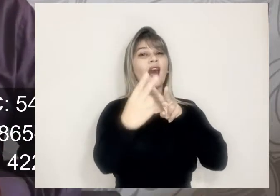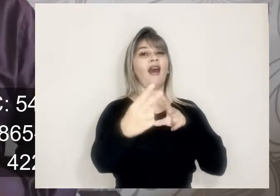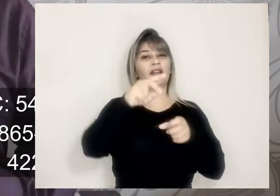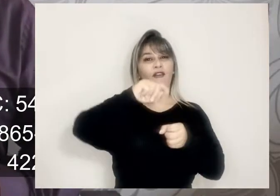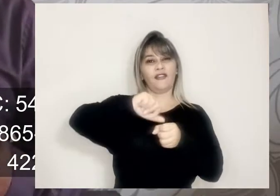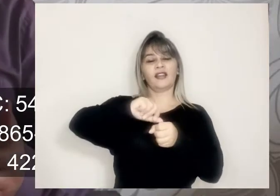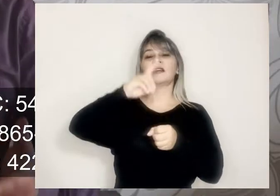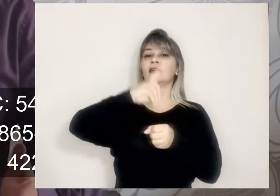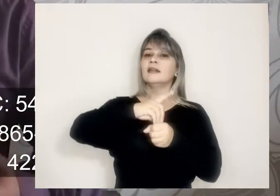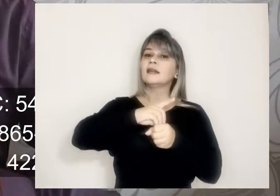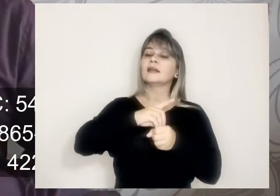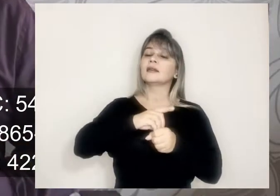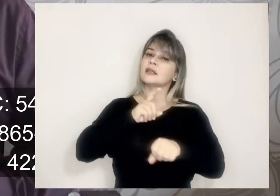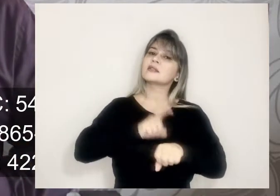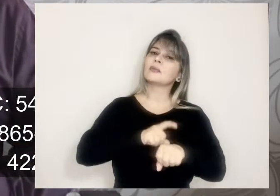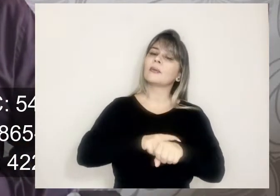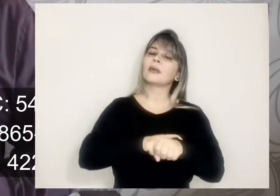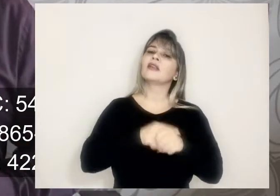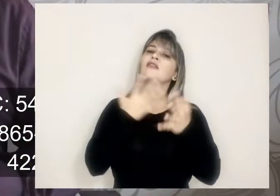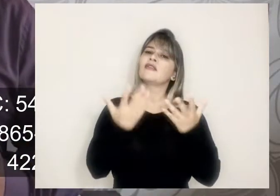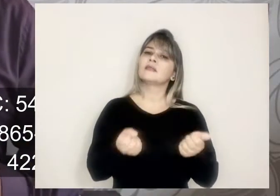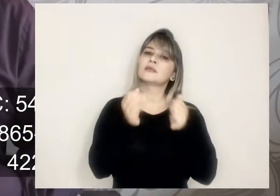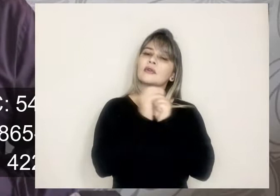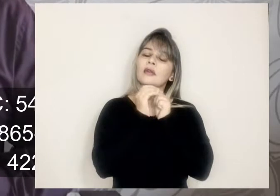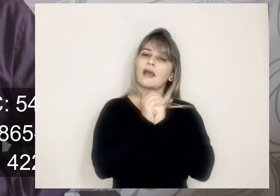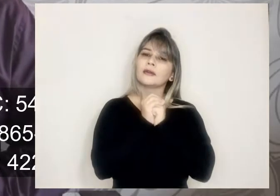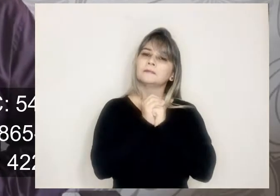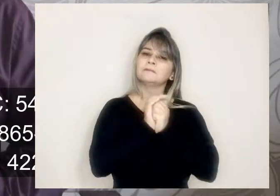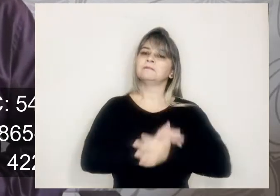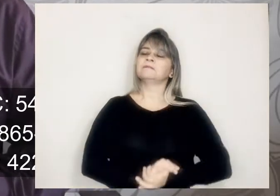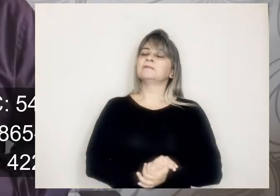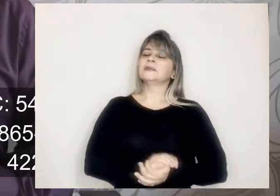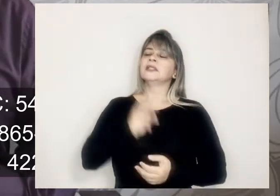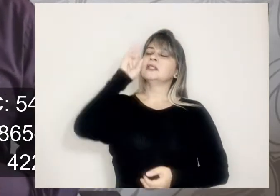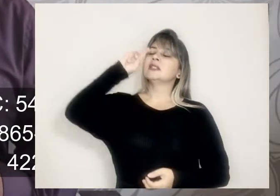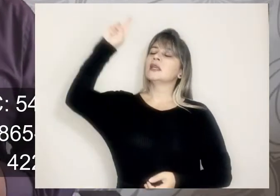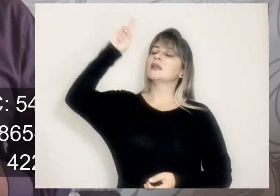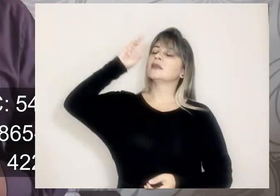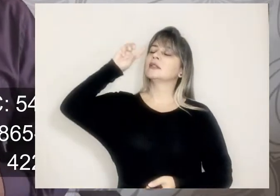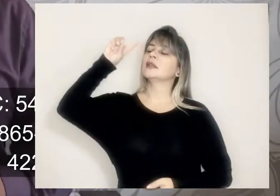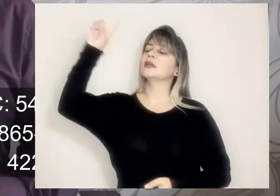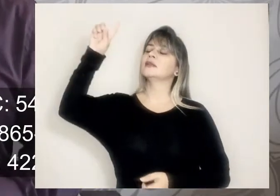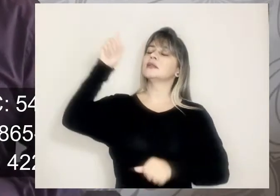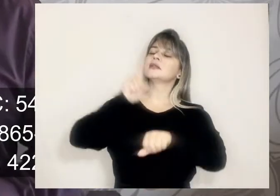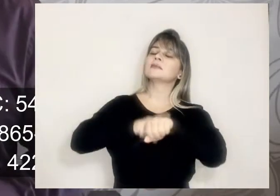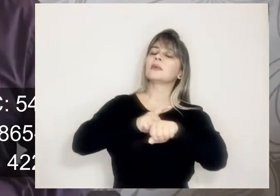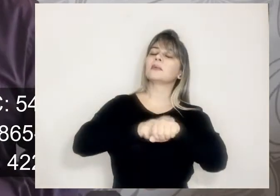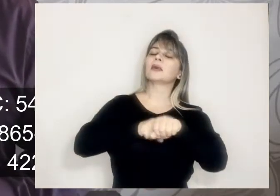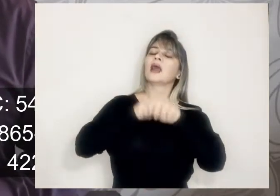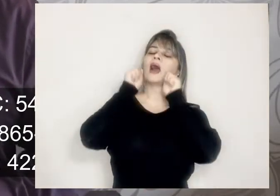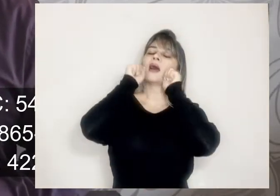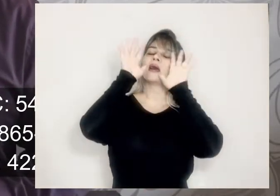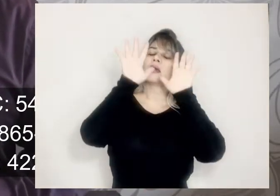online. Enquanto você oferta, eu estarei orando e gostaria que você me acompanhasse. Senhor Deus, que tu possas